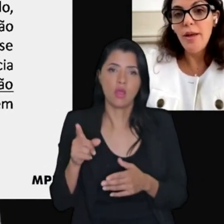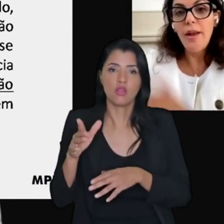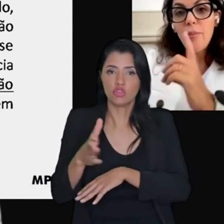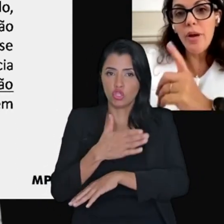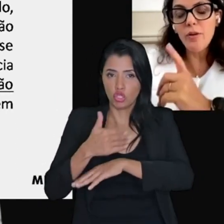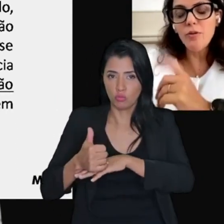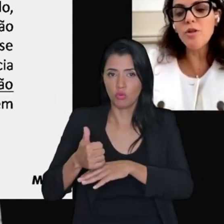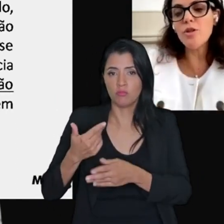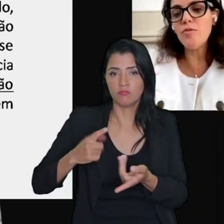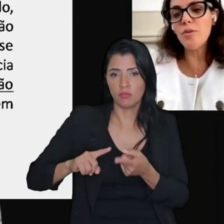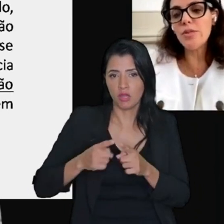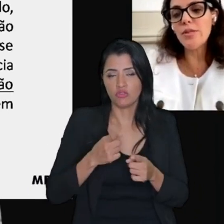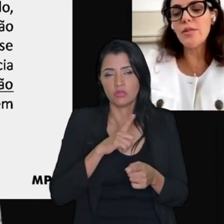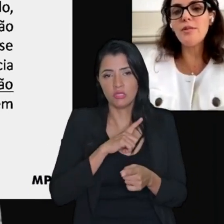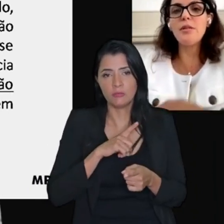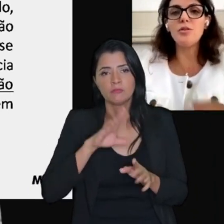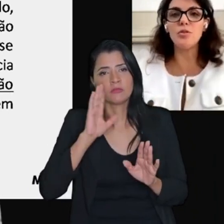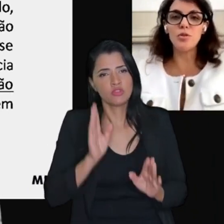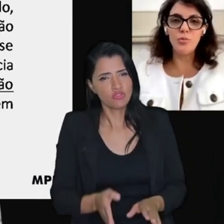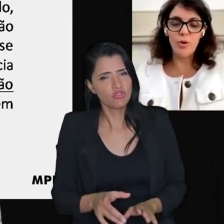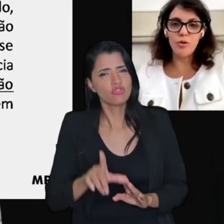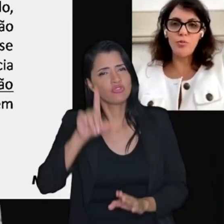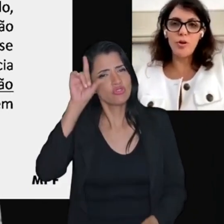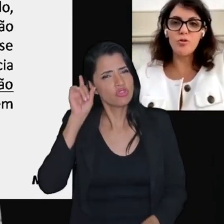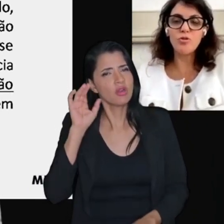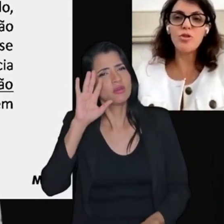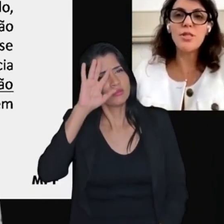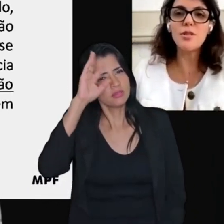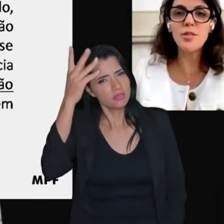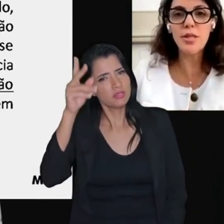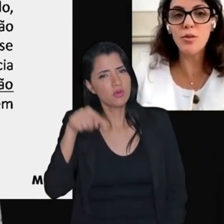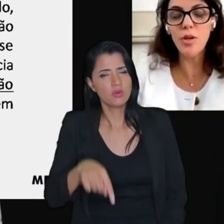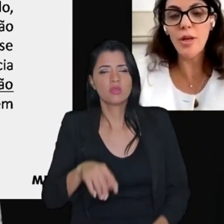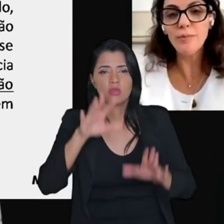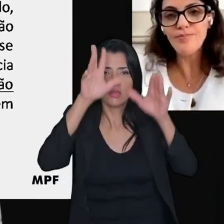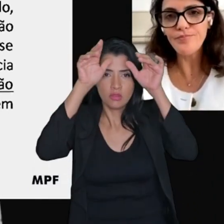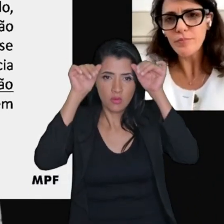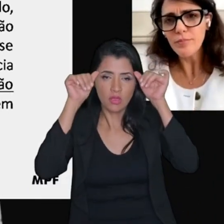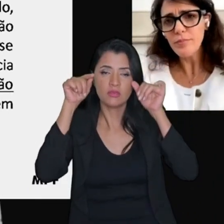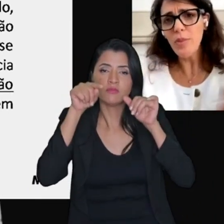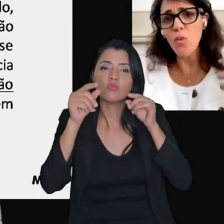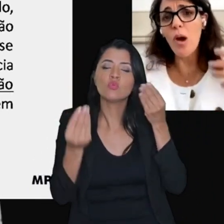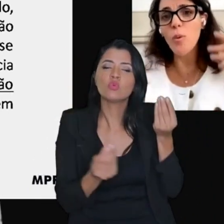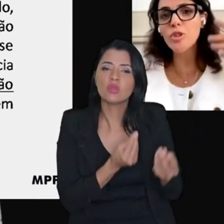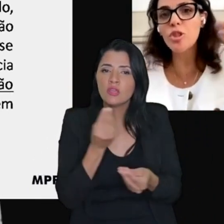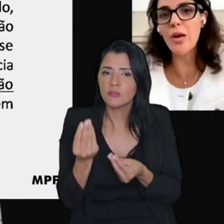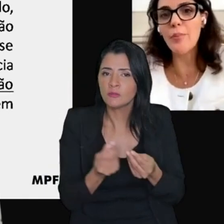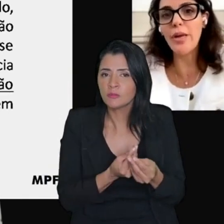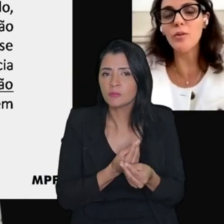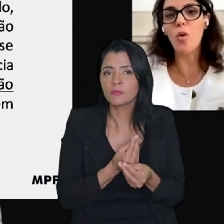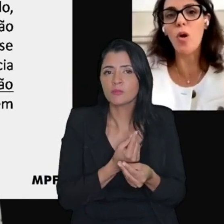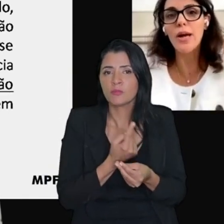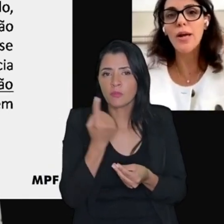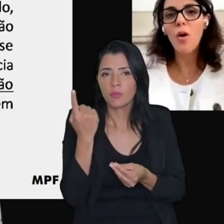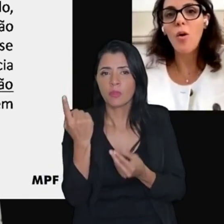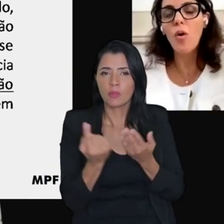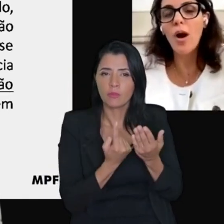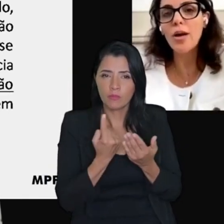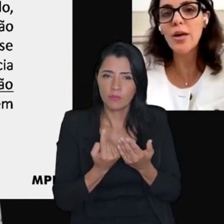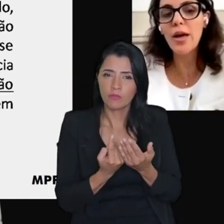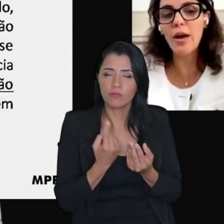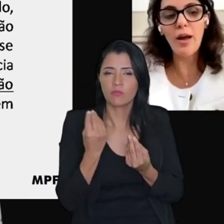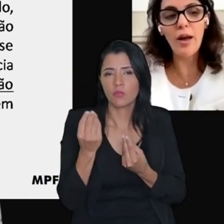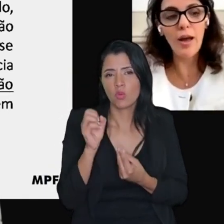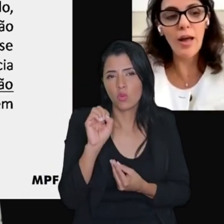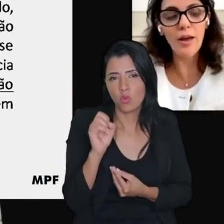diplomáticas. Lembrando que já tivemos decisões do Superior Tribunal de Justiça dizendo que o apostilamento